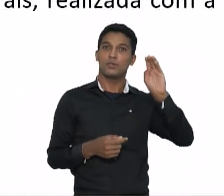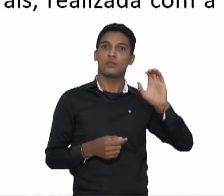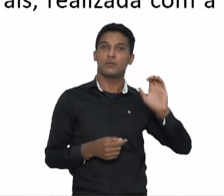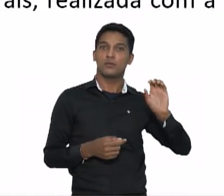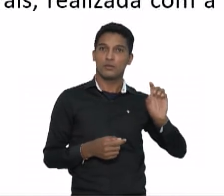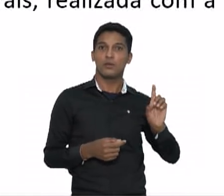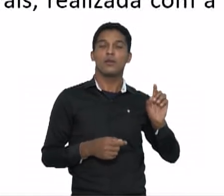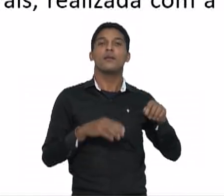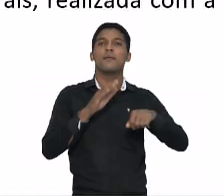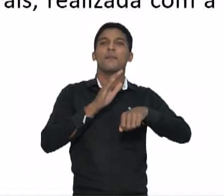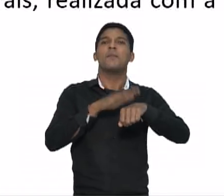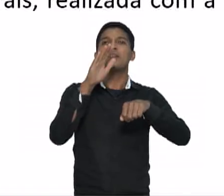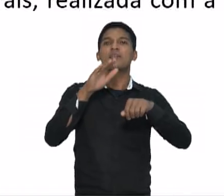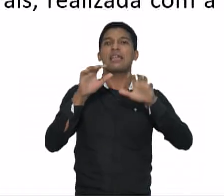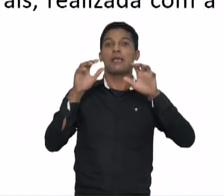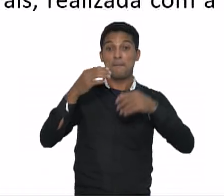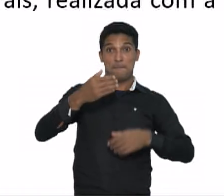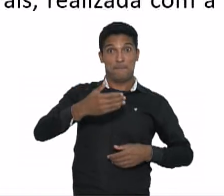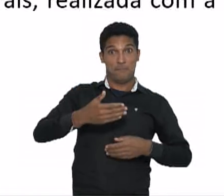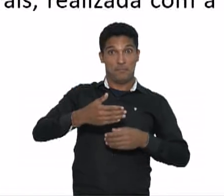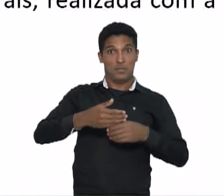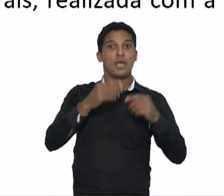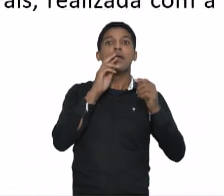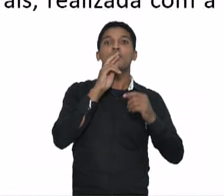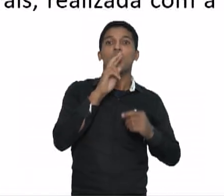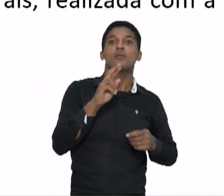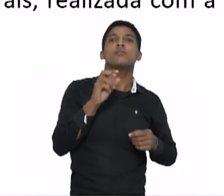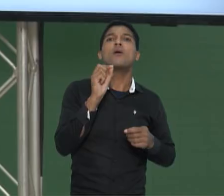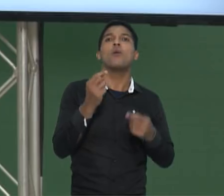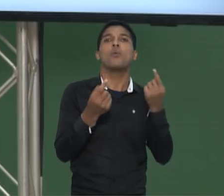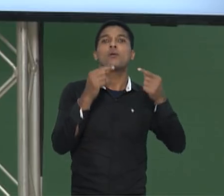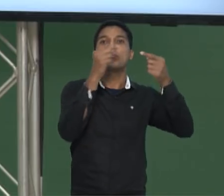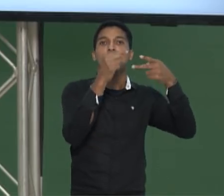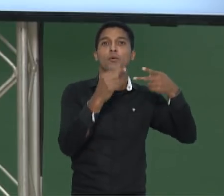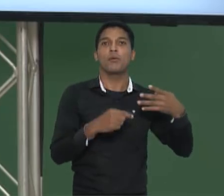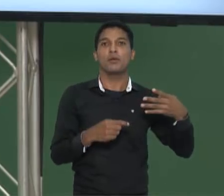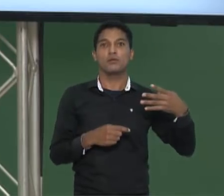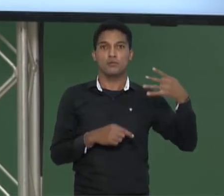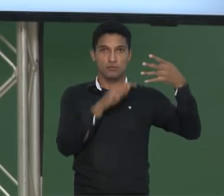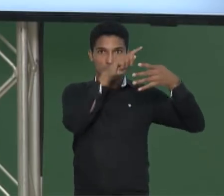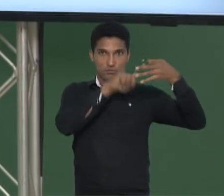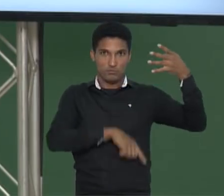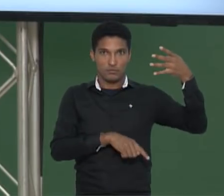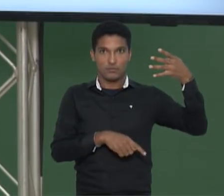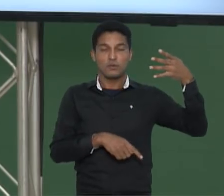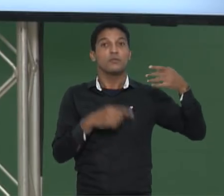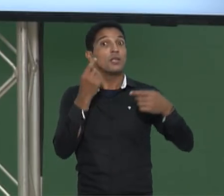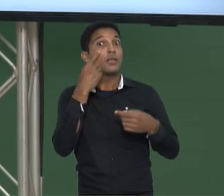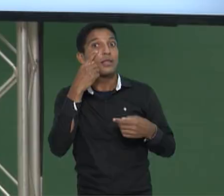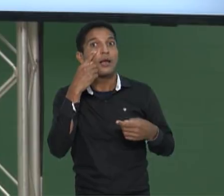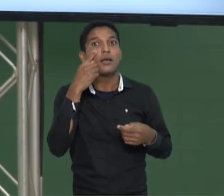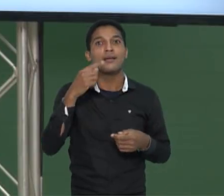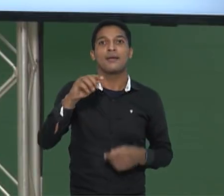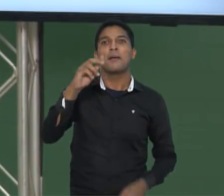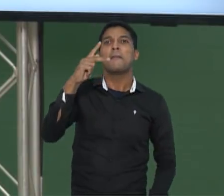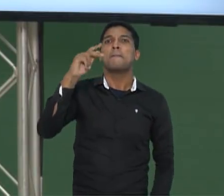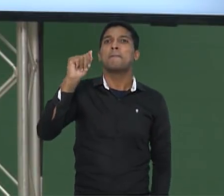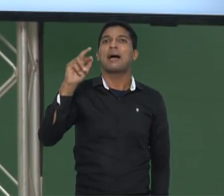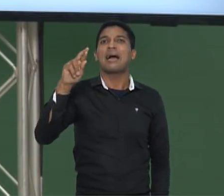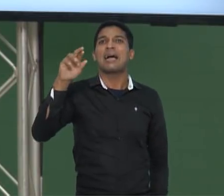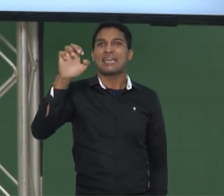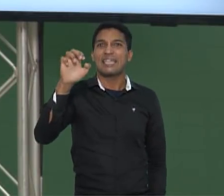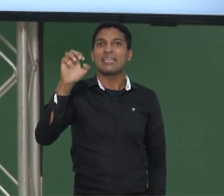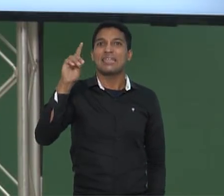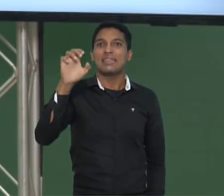em parede artificial? Então nós temos 4 afirmativas e vocês vão ler